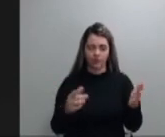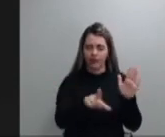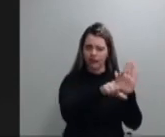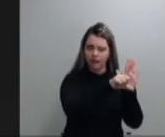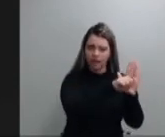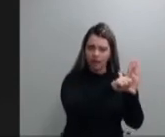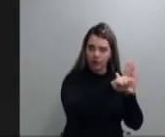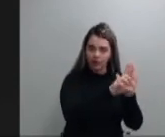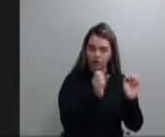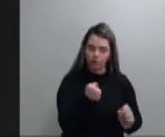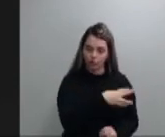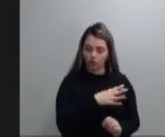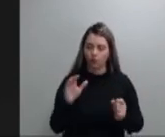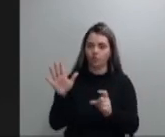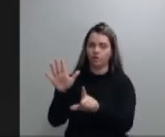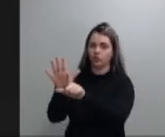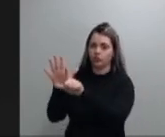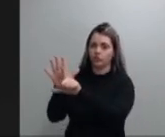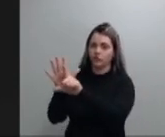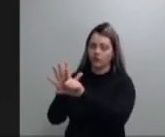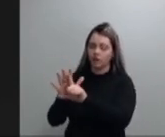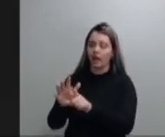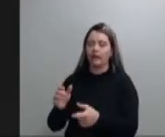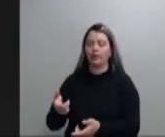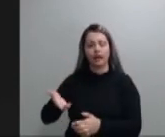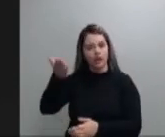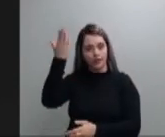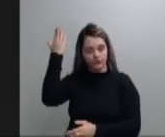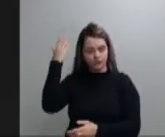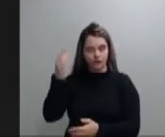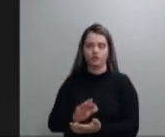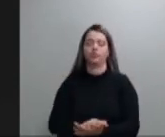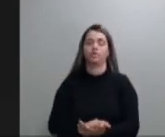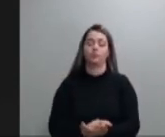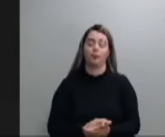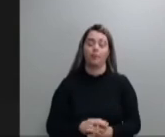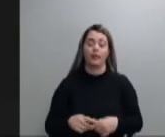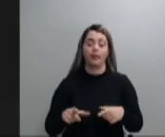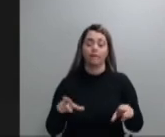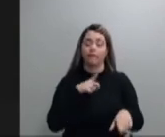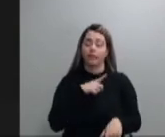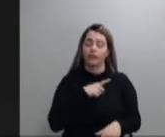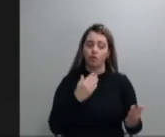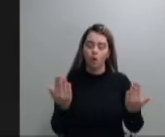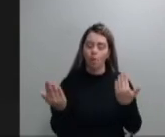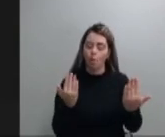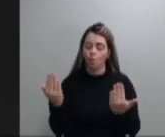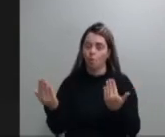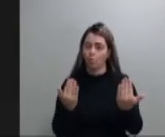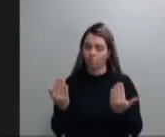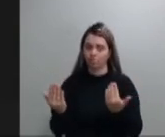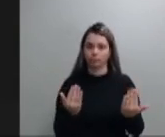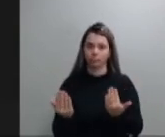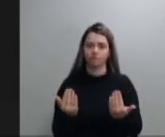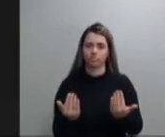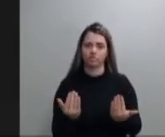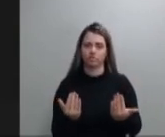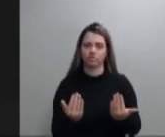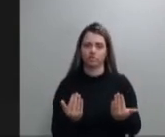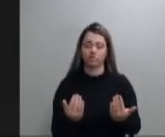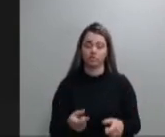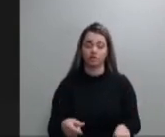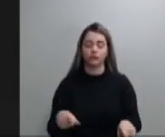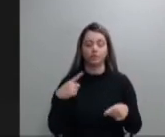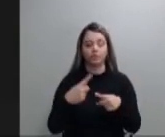concentração e da lei atual e não vislumbro a possibilidade de se compreender a abolição o crime de se vislumbrar porque a lei quanto ao